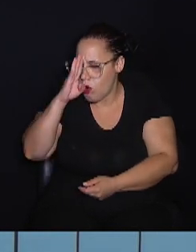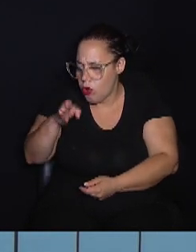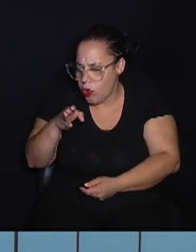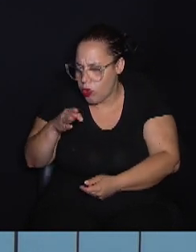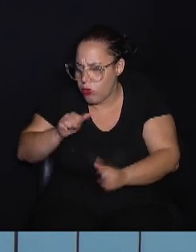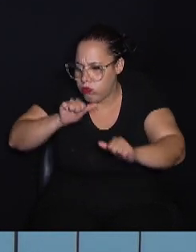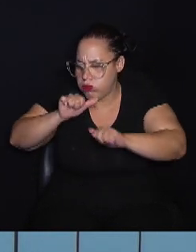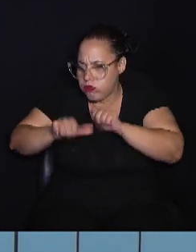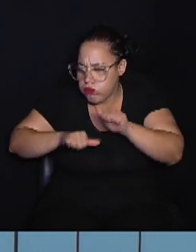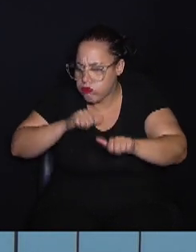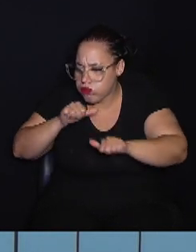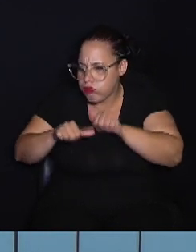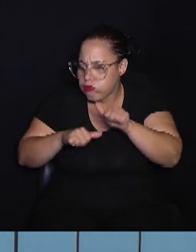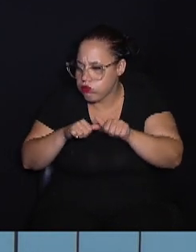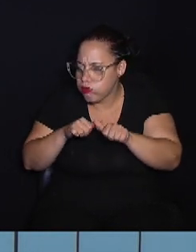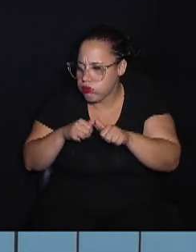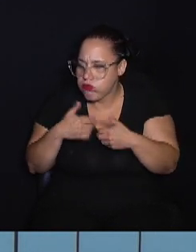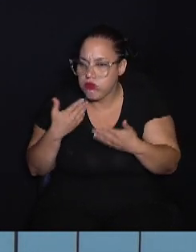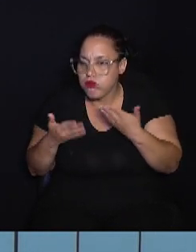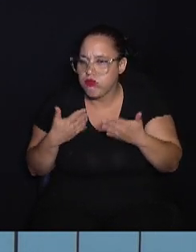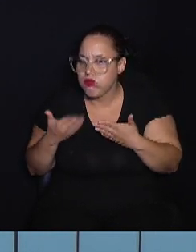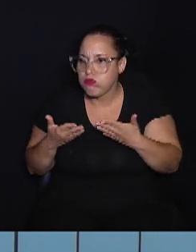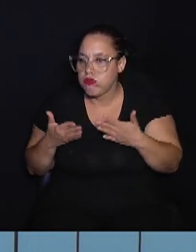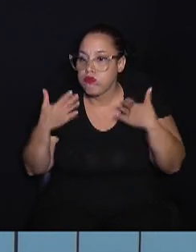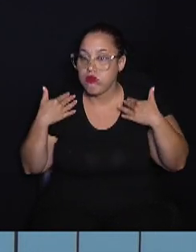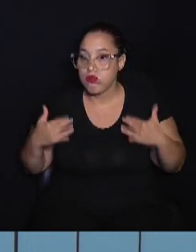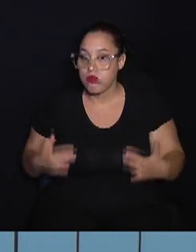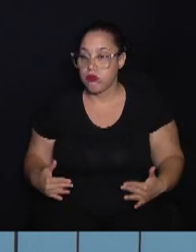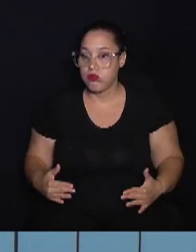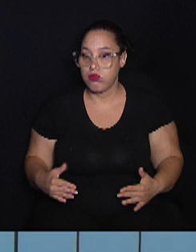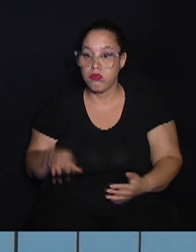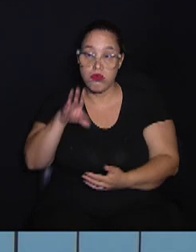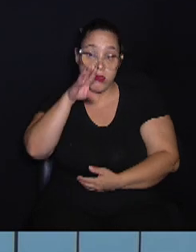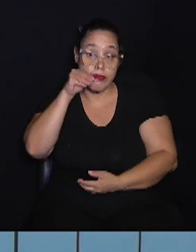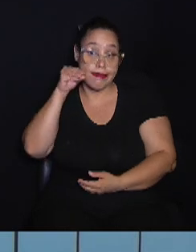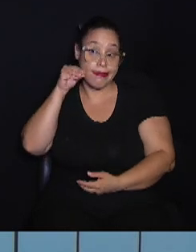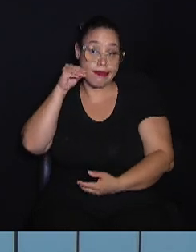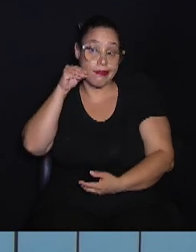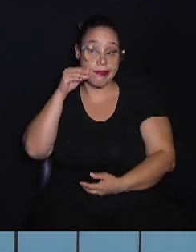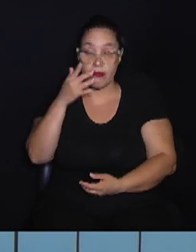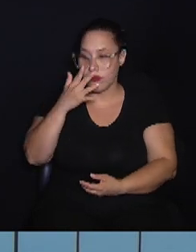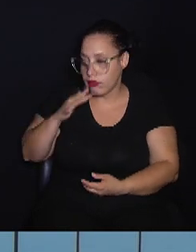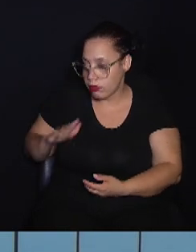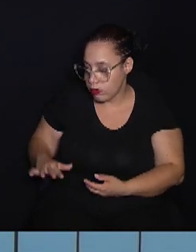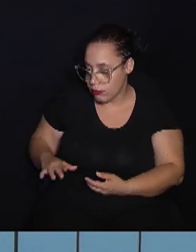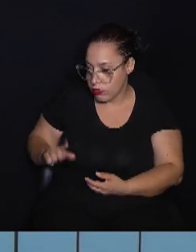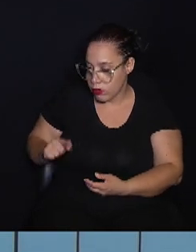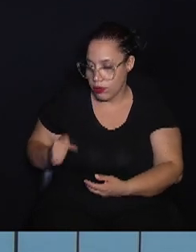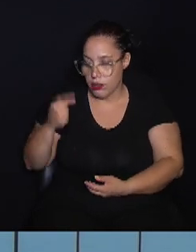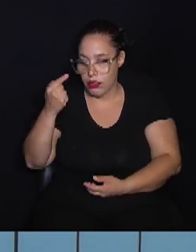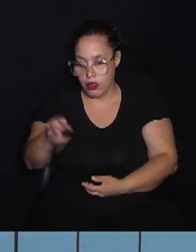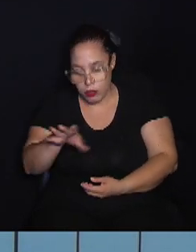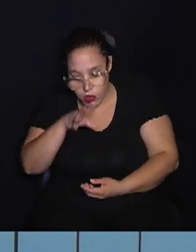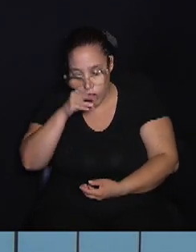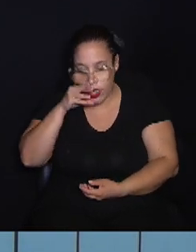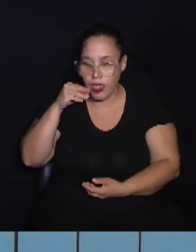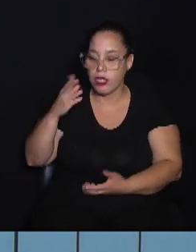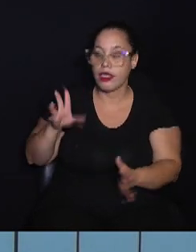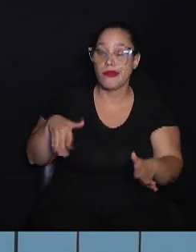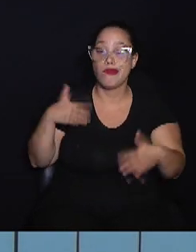transformações eh no no corpo aí do Adolescente né da criança que tá passando pra fase de